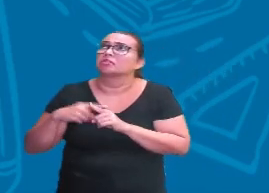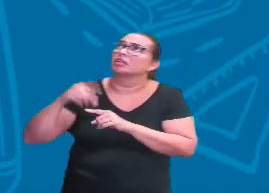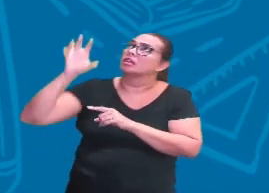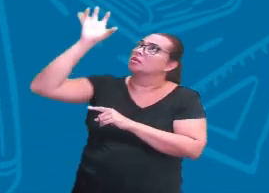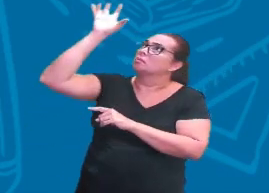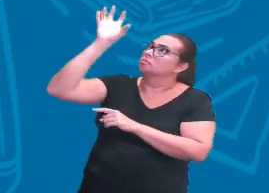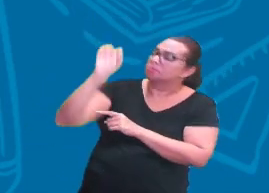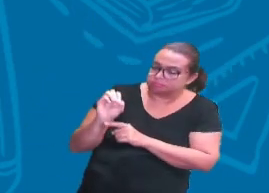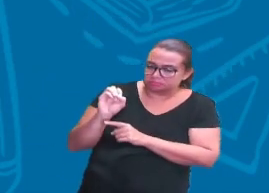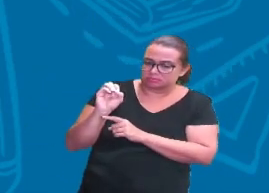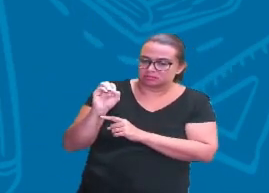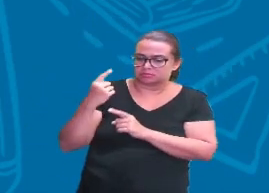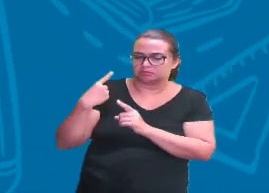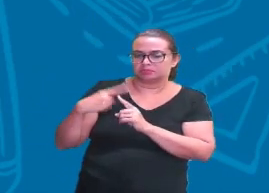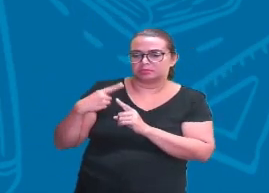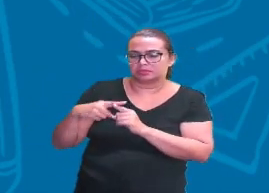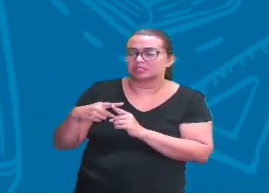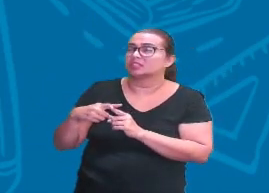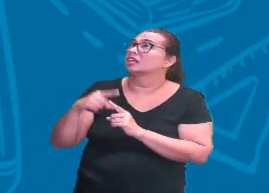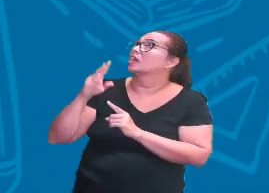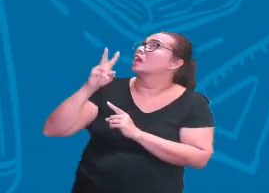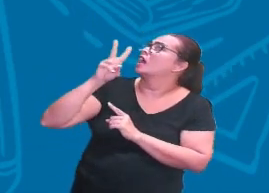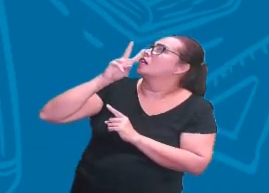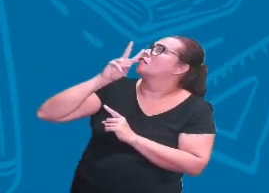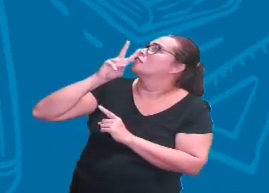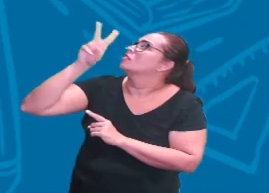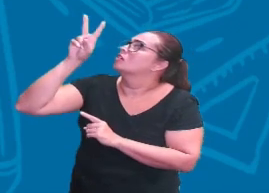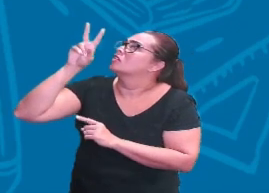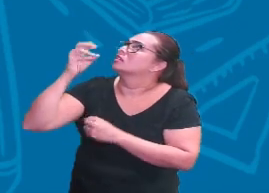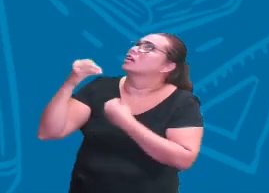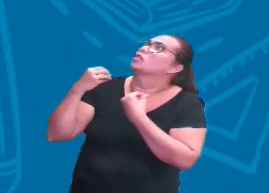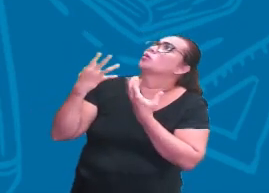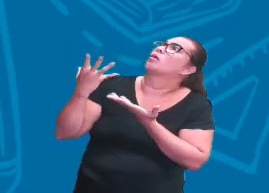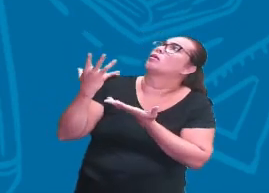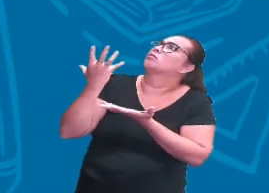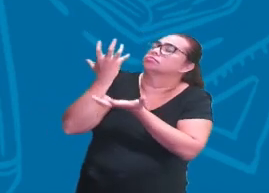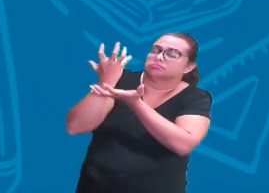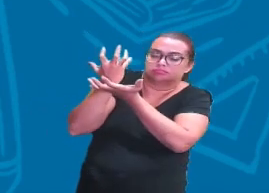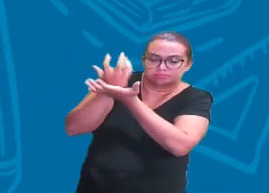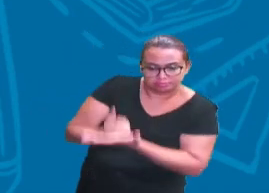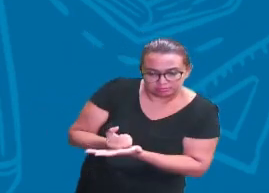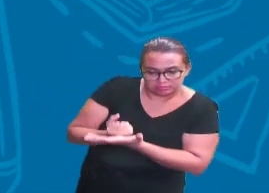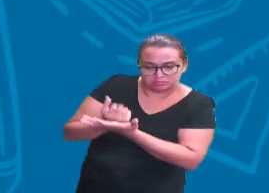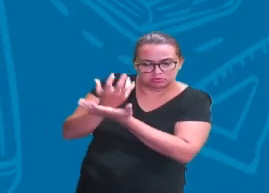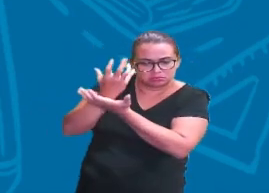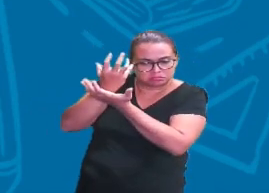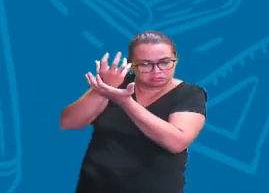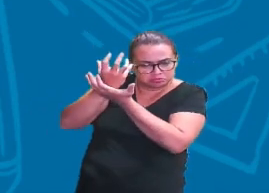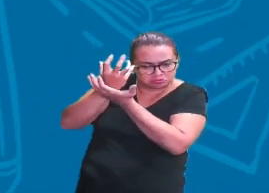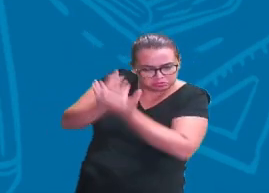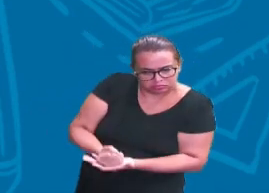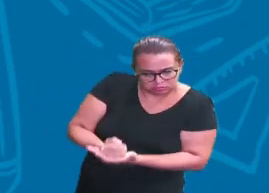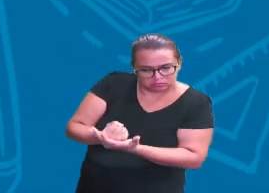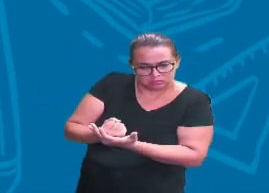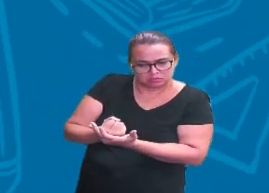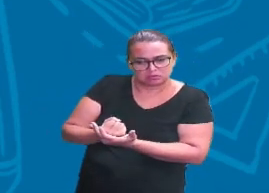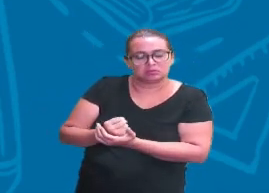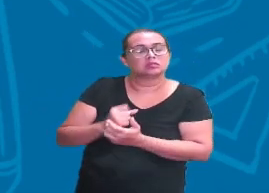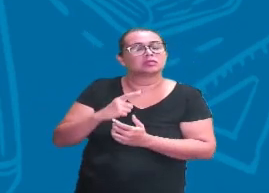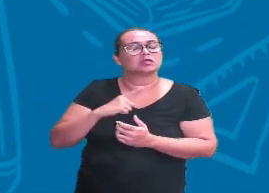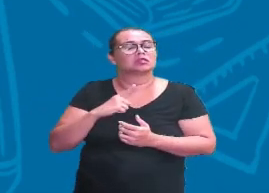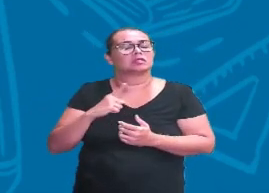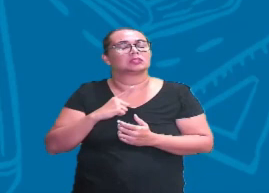o ar. Ele disse que era uma força gravitacional, ou seja, a força da gravidade, que o peso